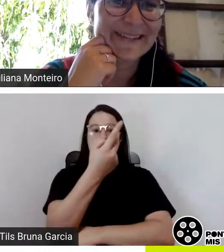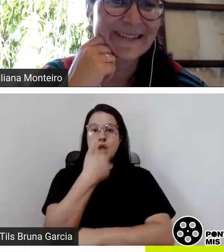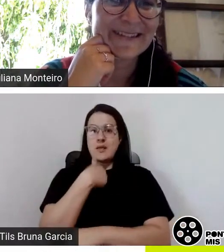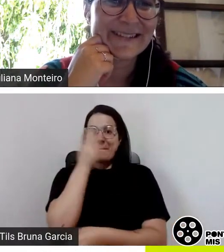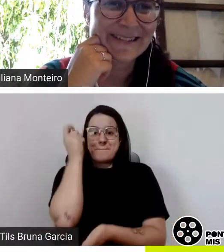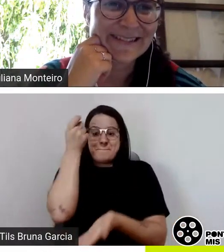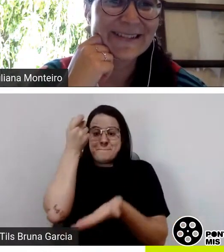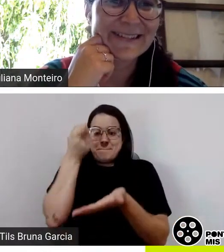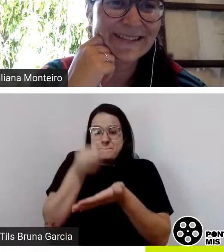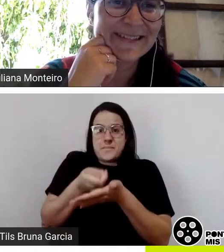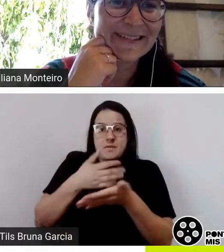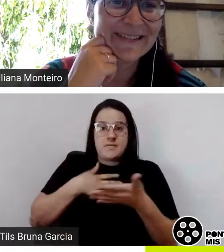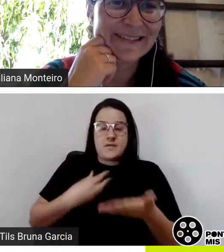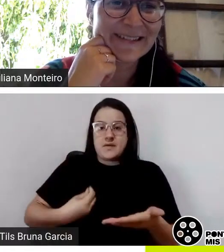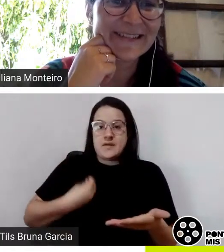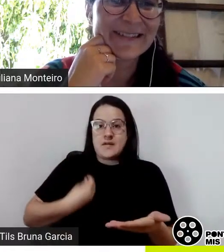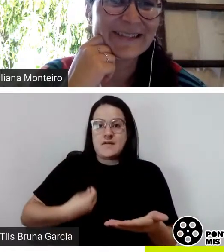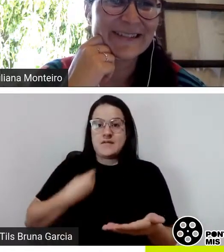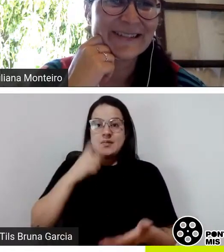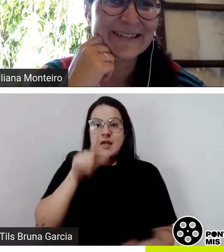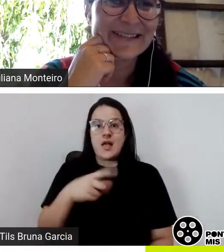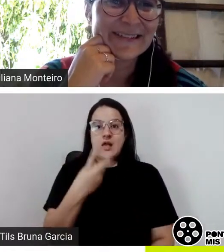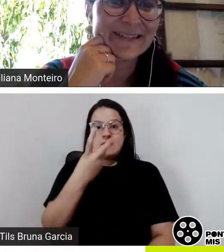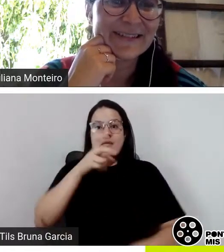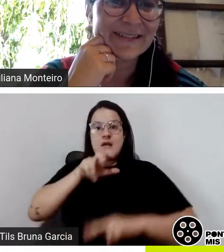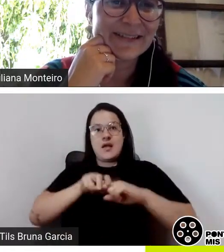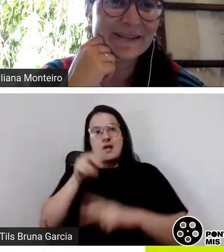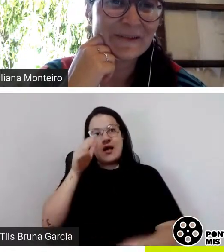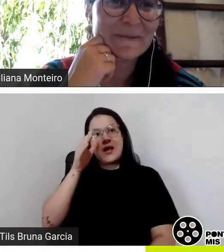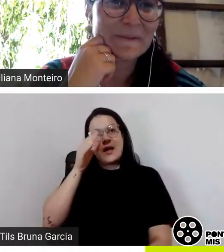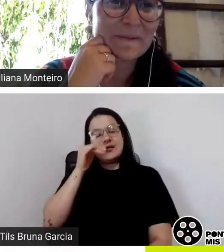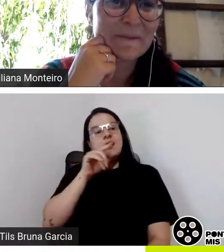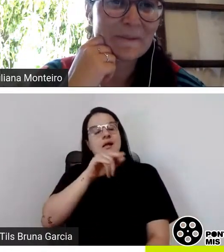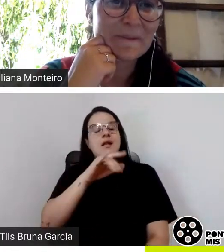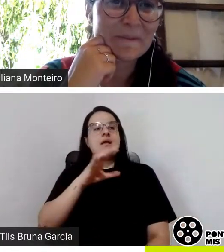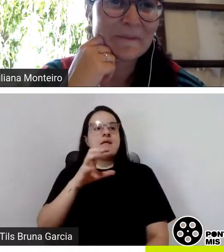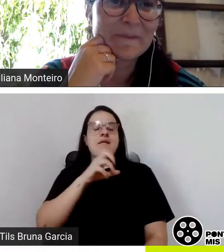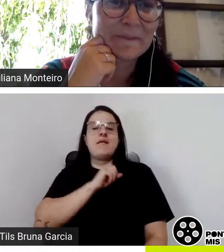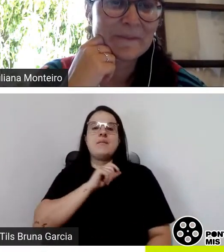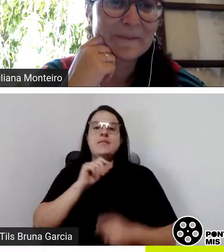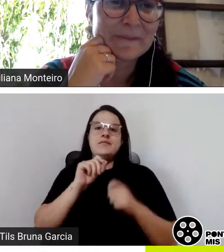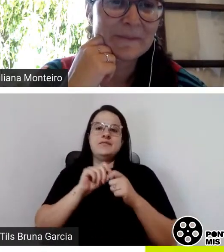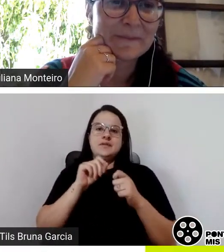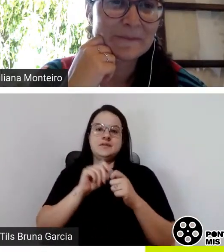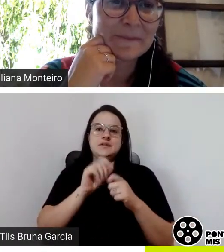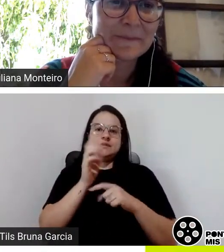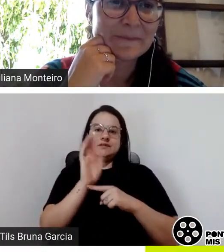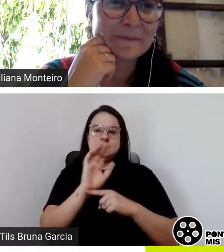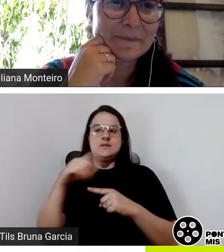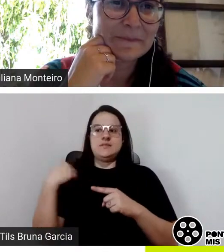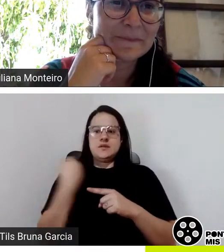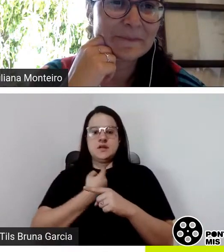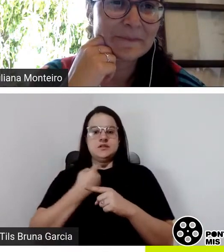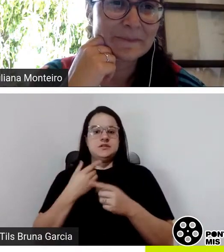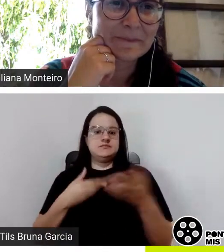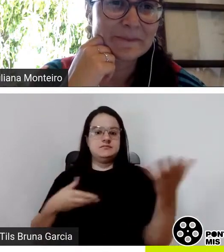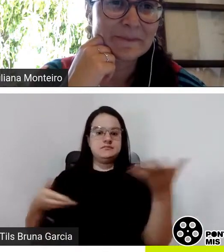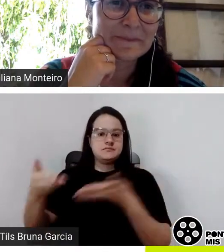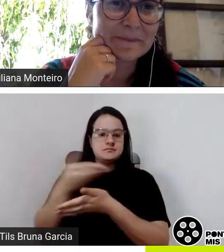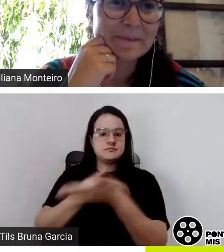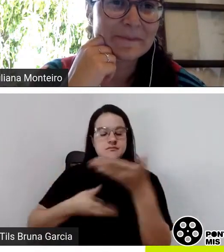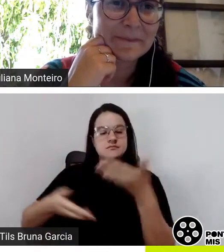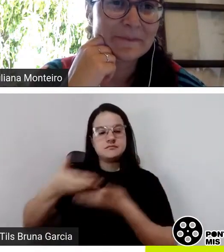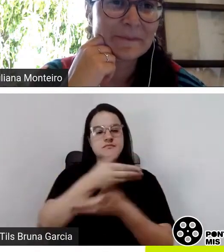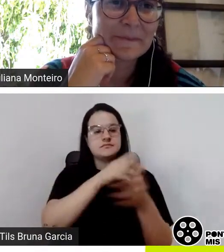o preço de uma cadeira, ele diz. Então, ele mesmo se apaixona por fazer cinema, e a gente vai se envolvendo com aqueles